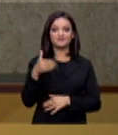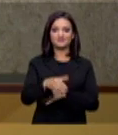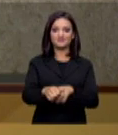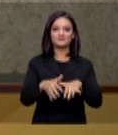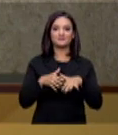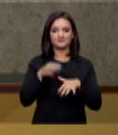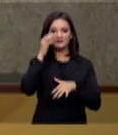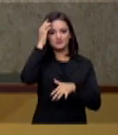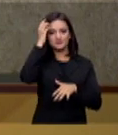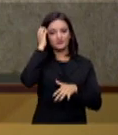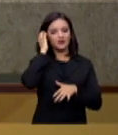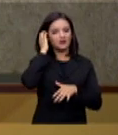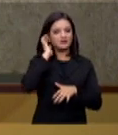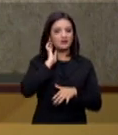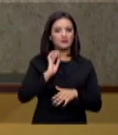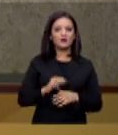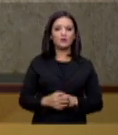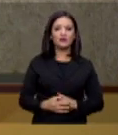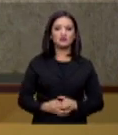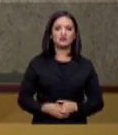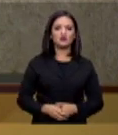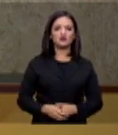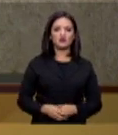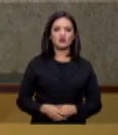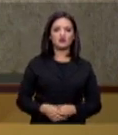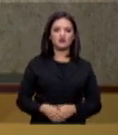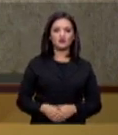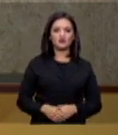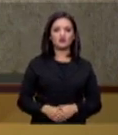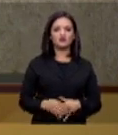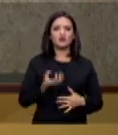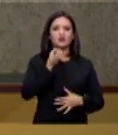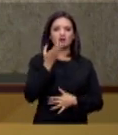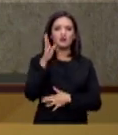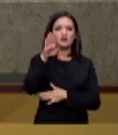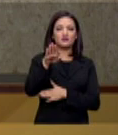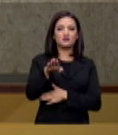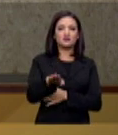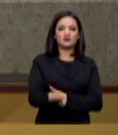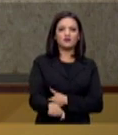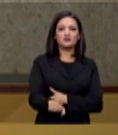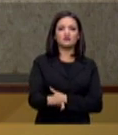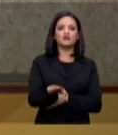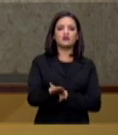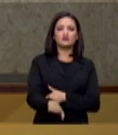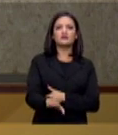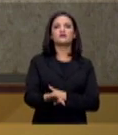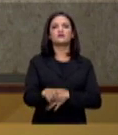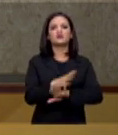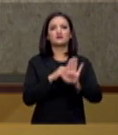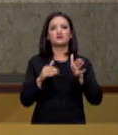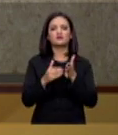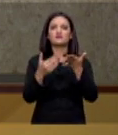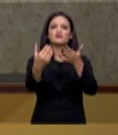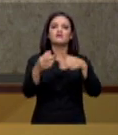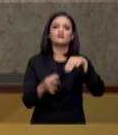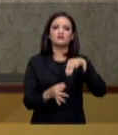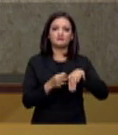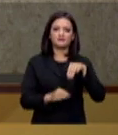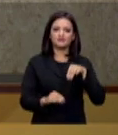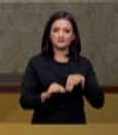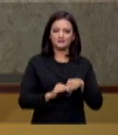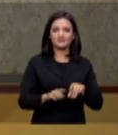Boa tarde a todos, ministros, renovando os votos que já o fizera anteriormente, agora ao